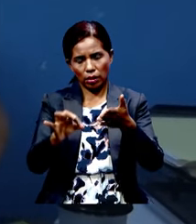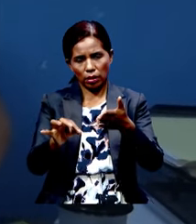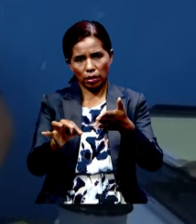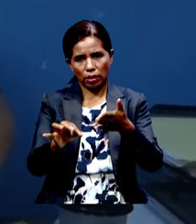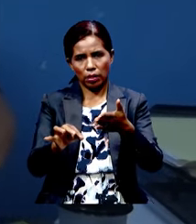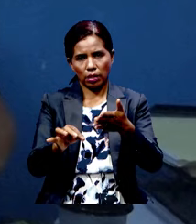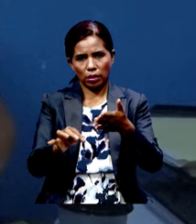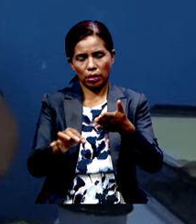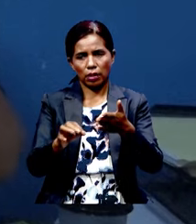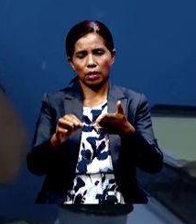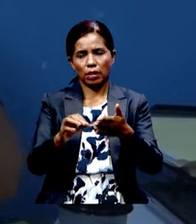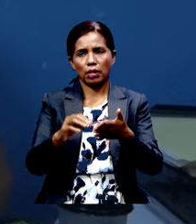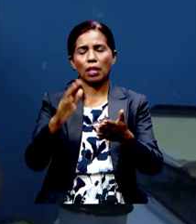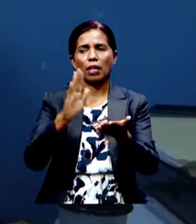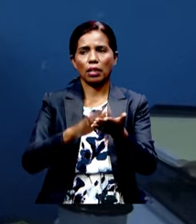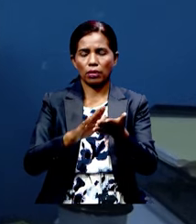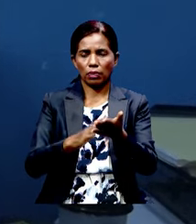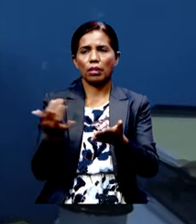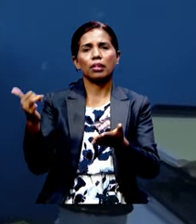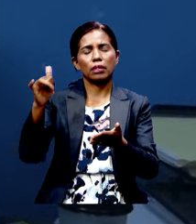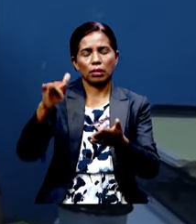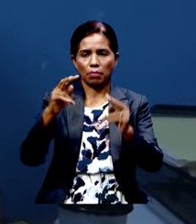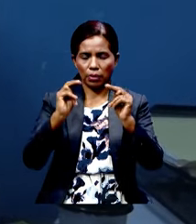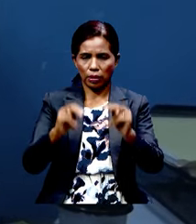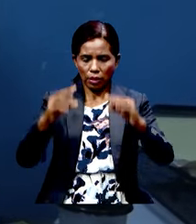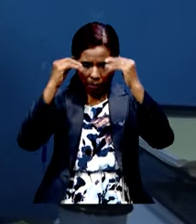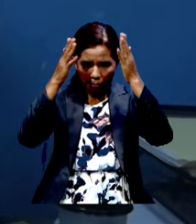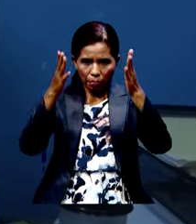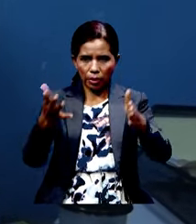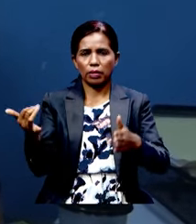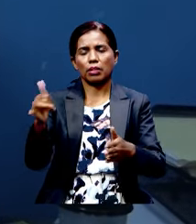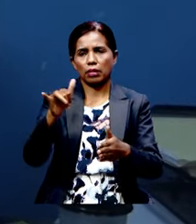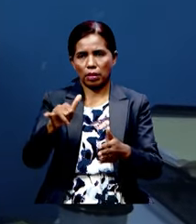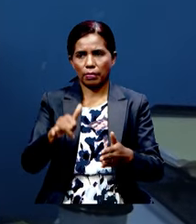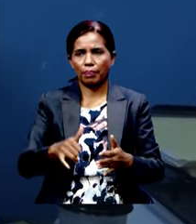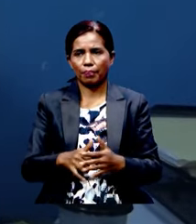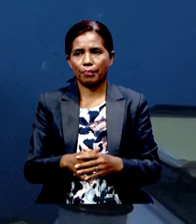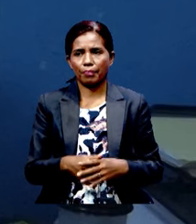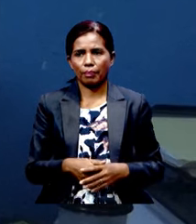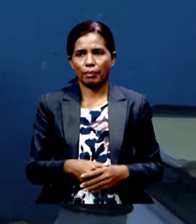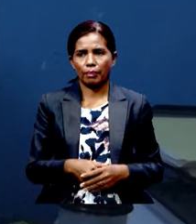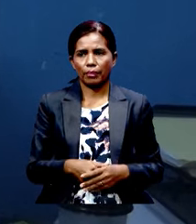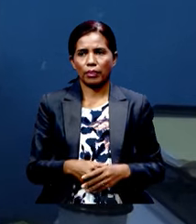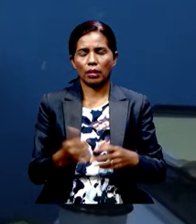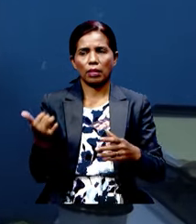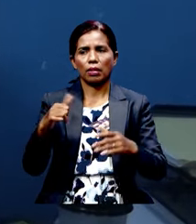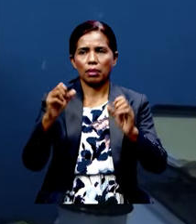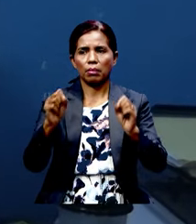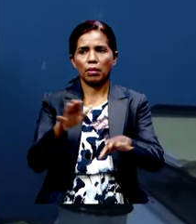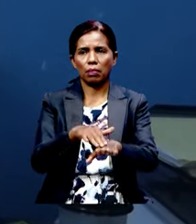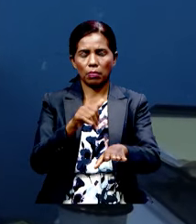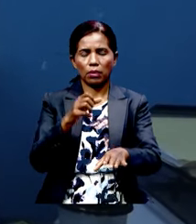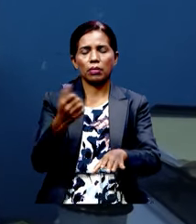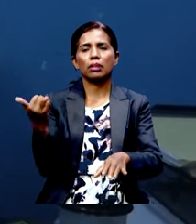preencede, escola si la neve precisa. Precisa profesores, para si la bele preencede. También me recuerda si la tiene